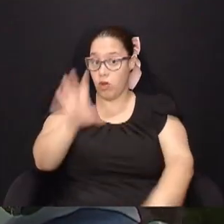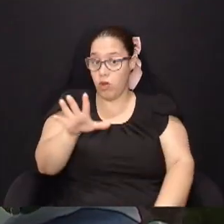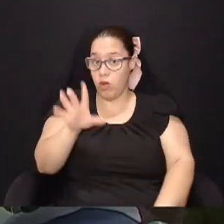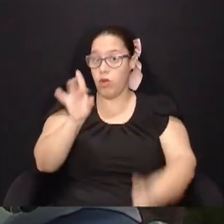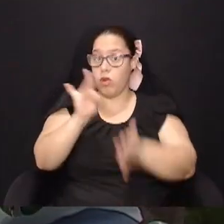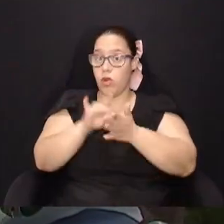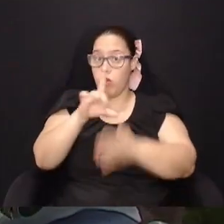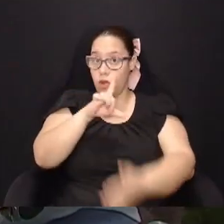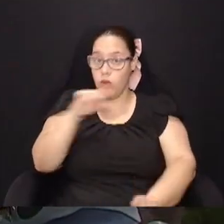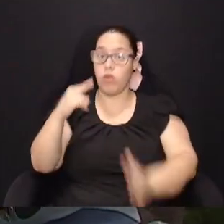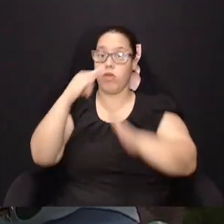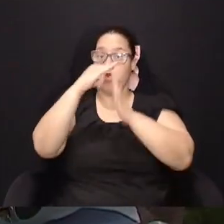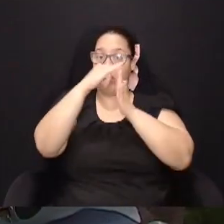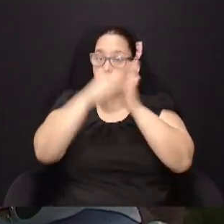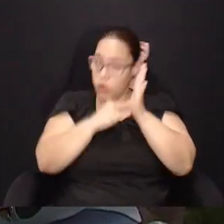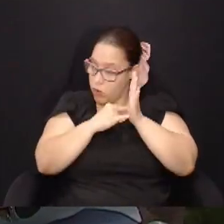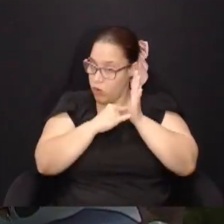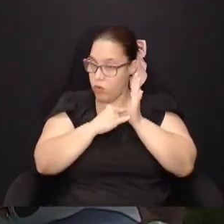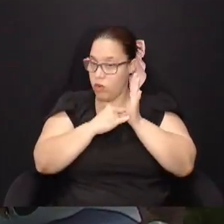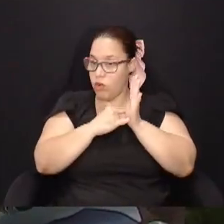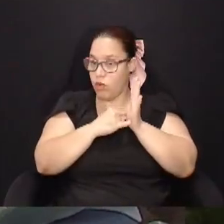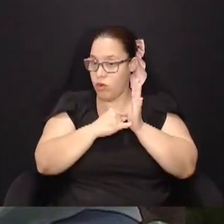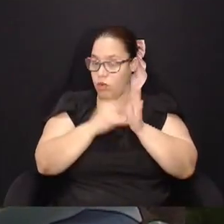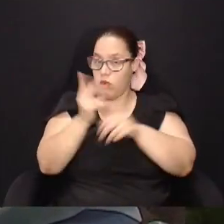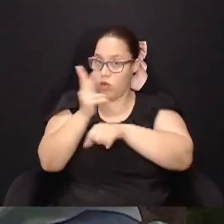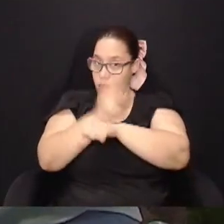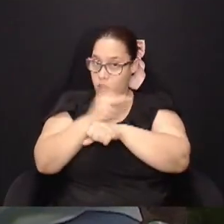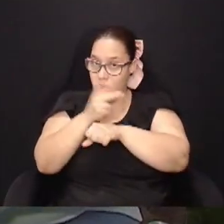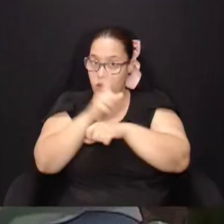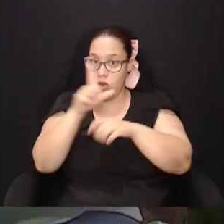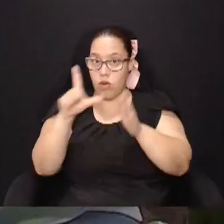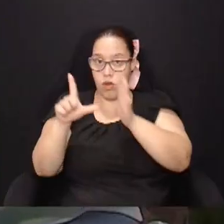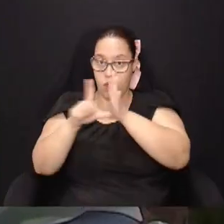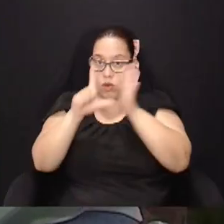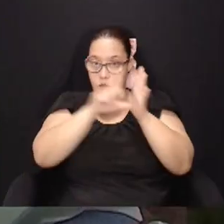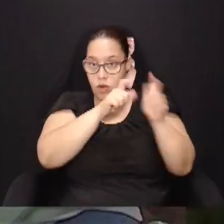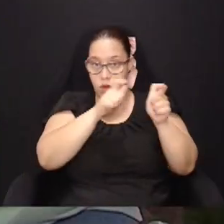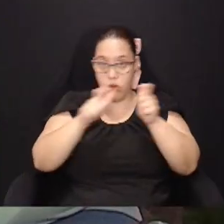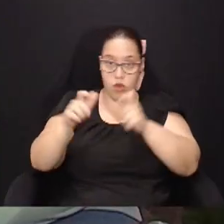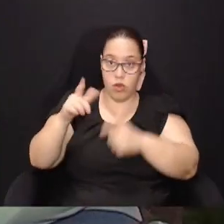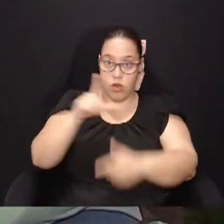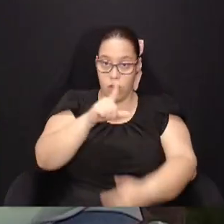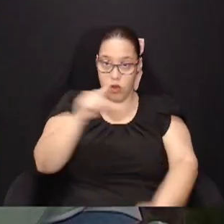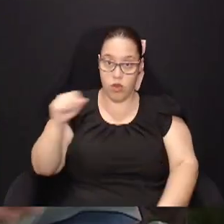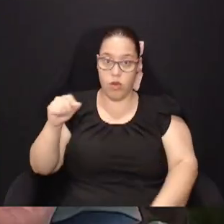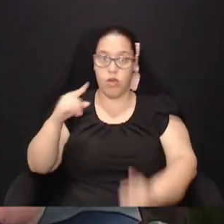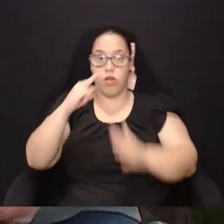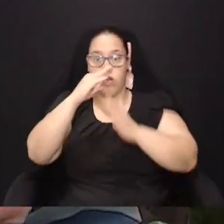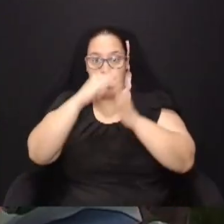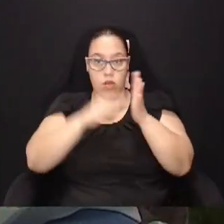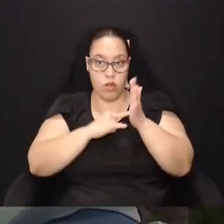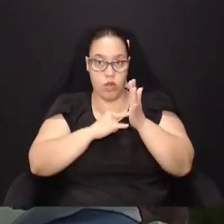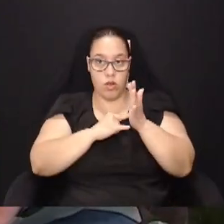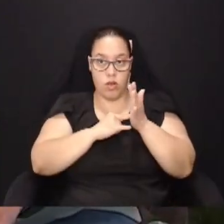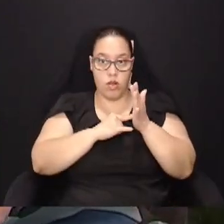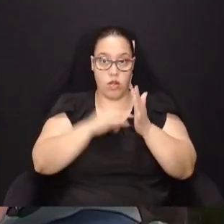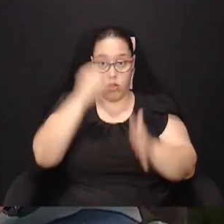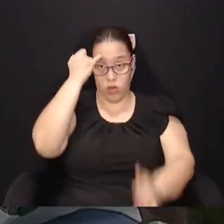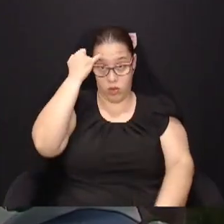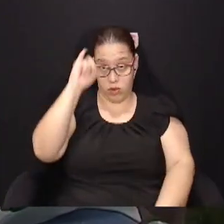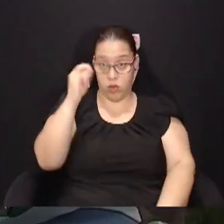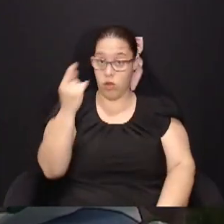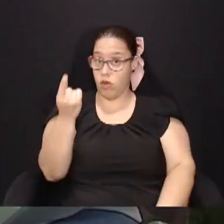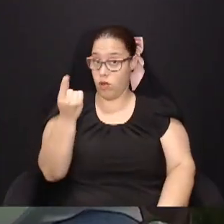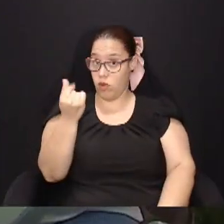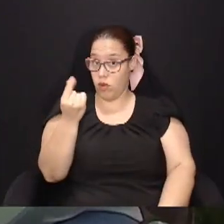lista. Se for procurar os comércios locais, que já saiam com essa lista, com uma ideia de valor, com